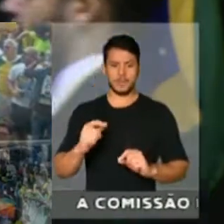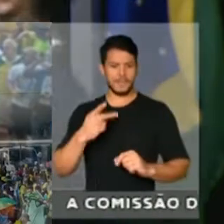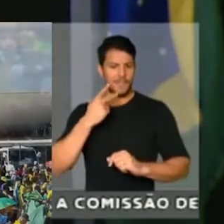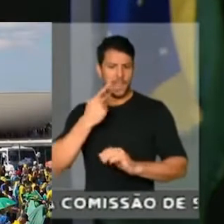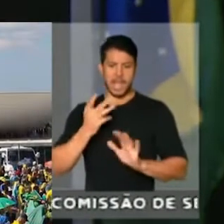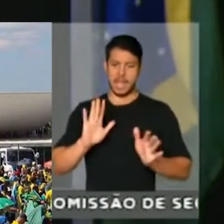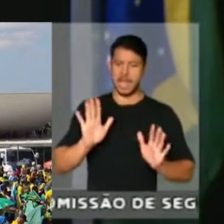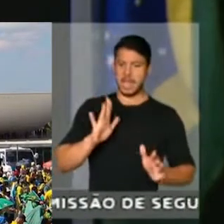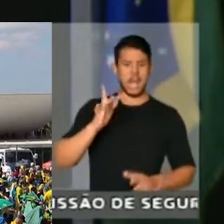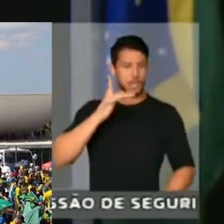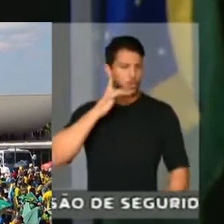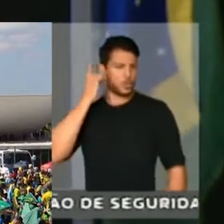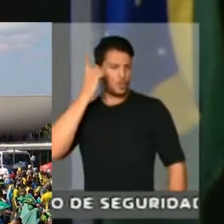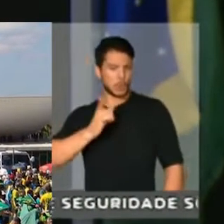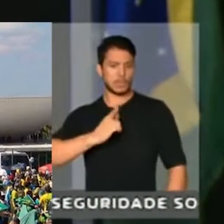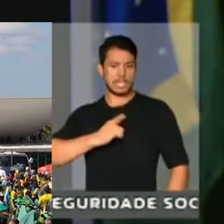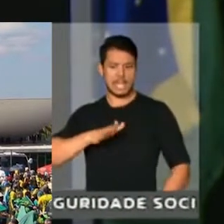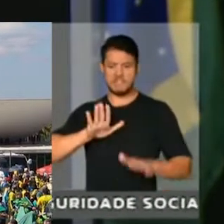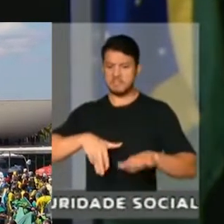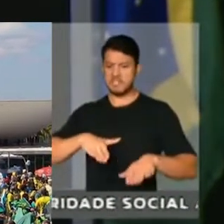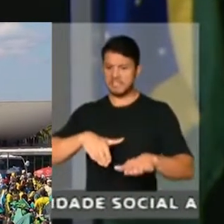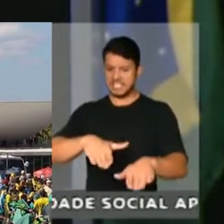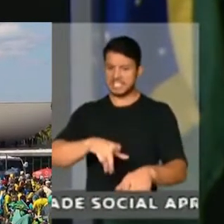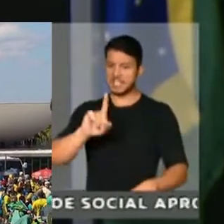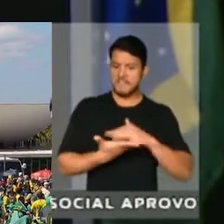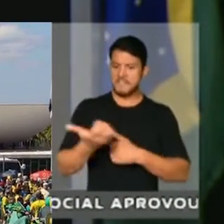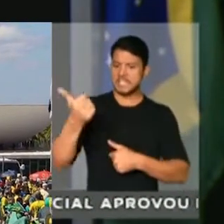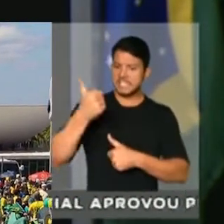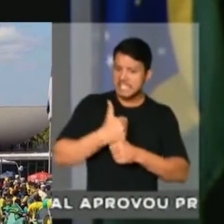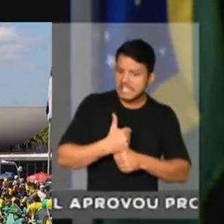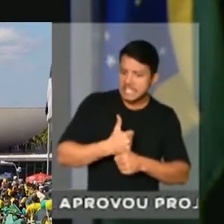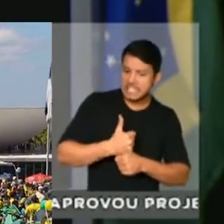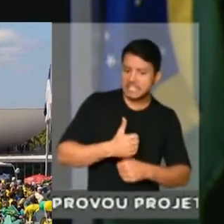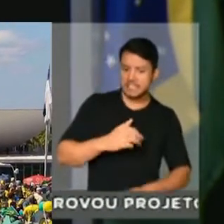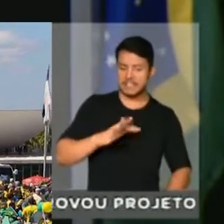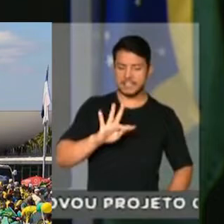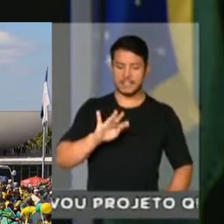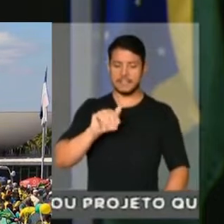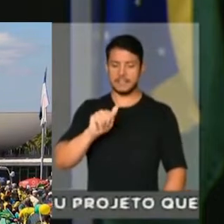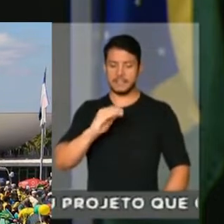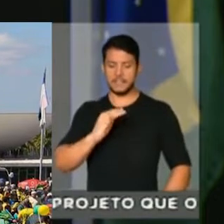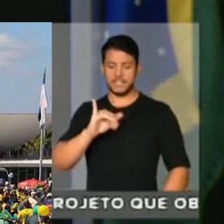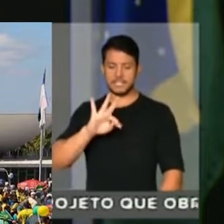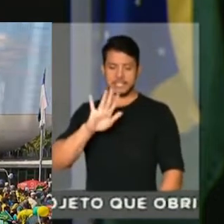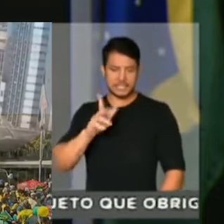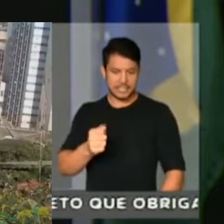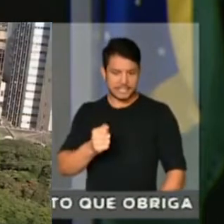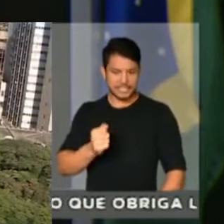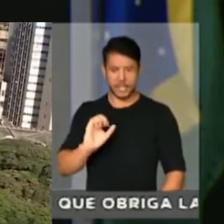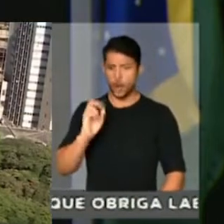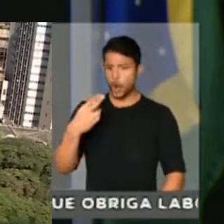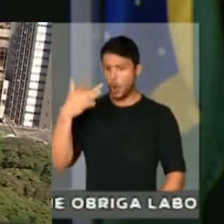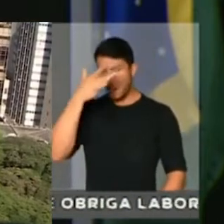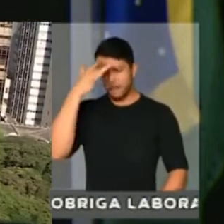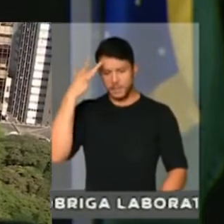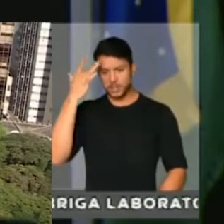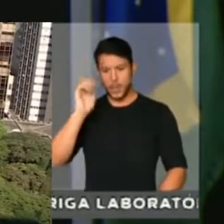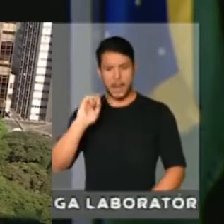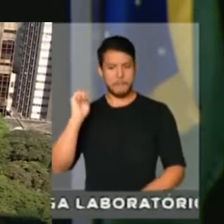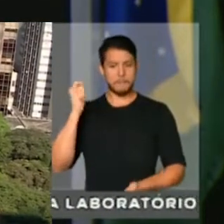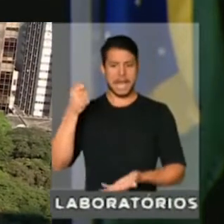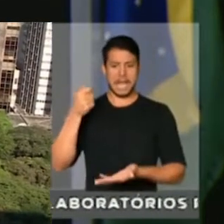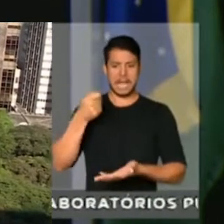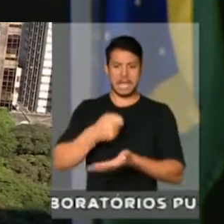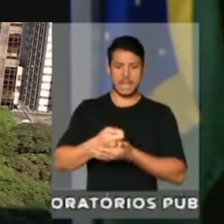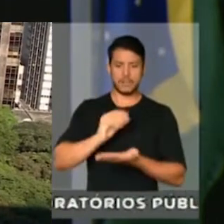domingo foram manifestações dos fascistas, de pessoas que estavam sendo financiadas por departamentos,